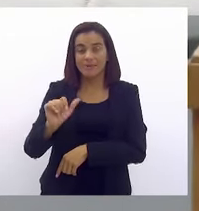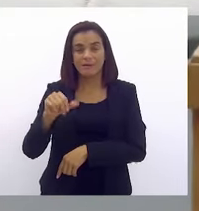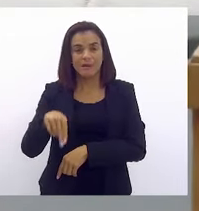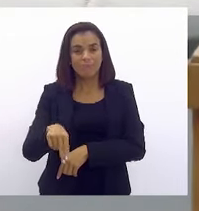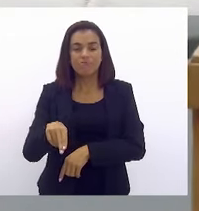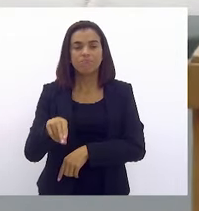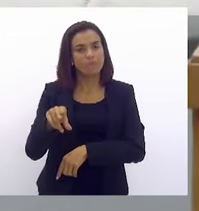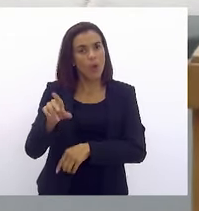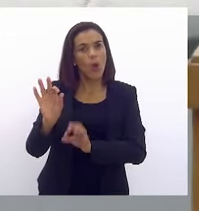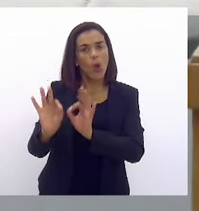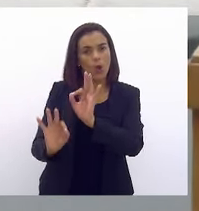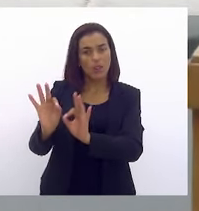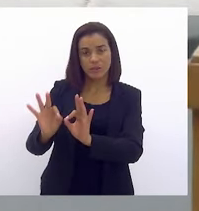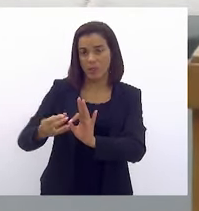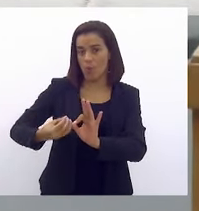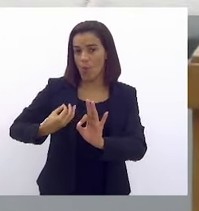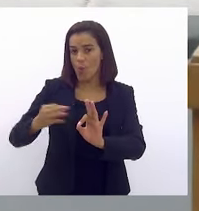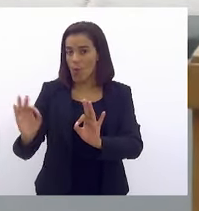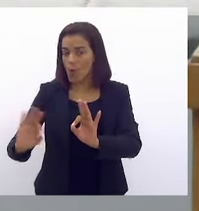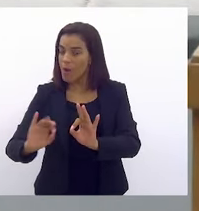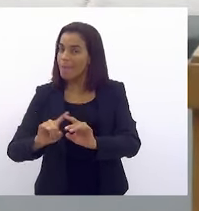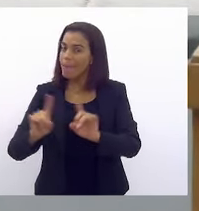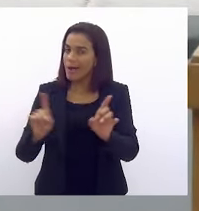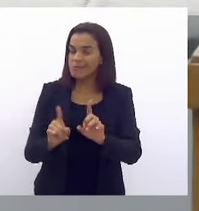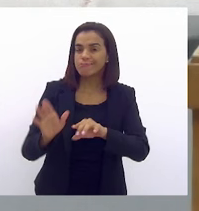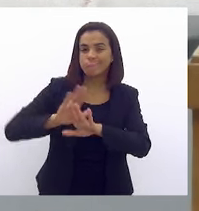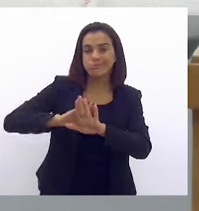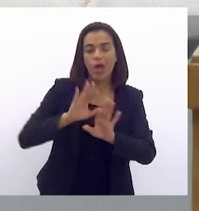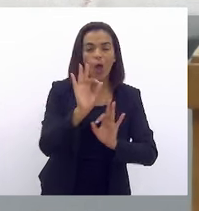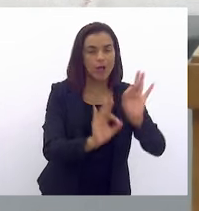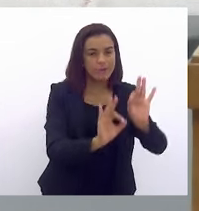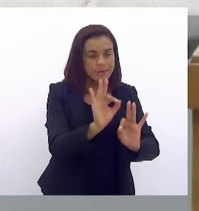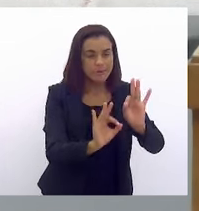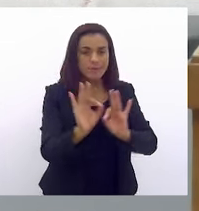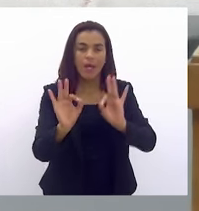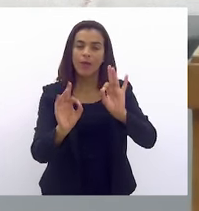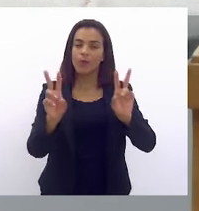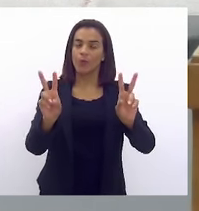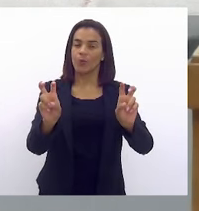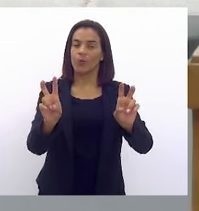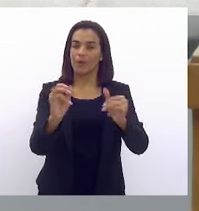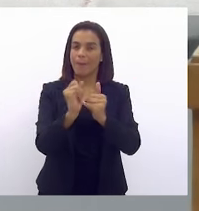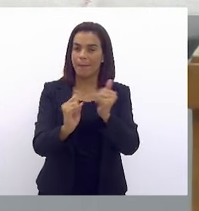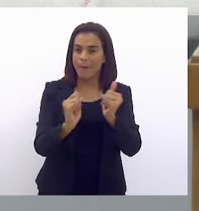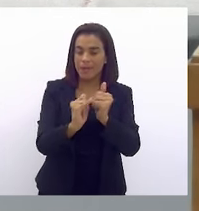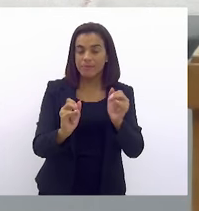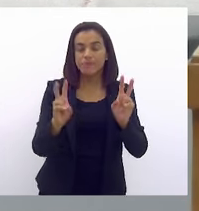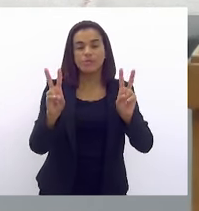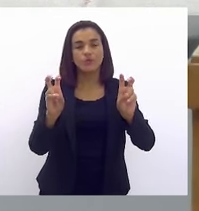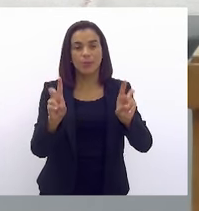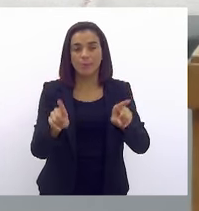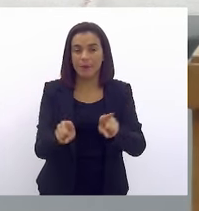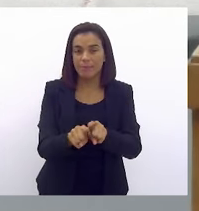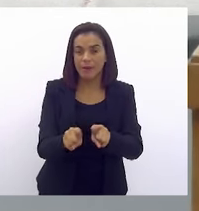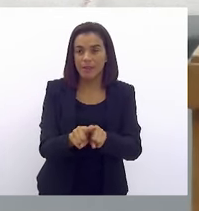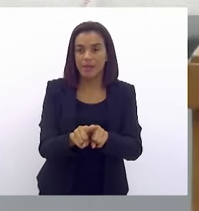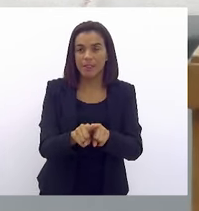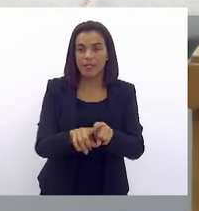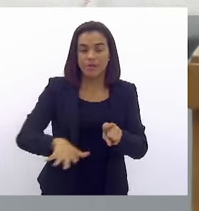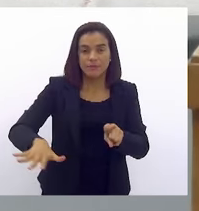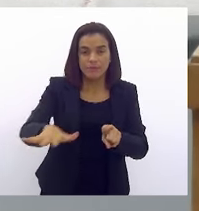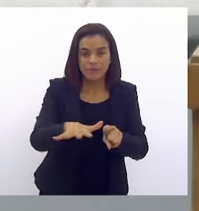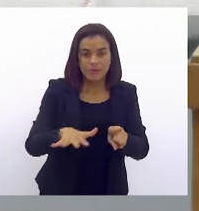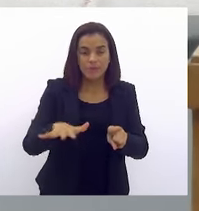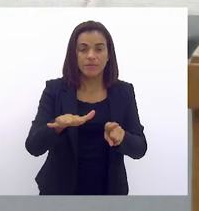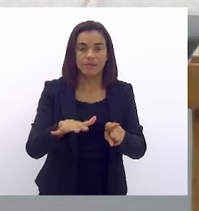audiência pública também para fazer sobre esse tema parecido, né, e sobre a questão também aqui da